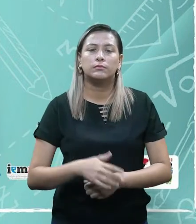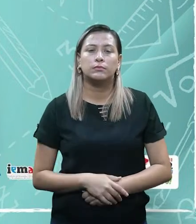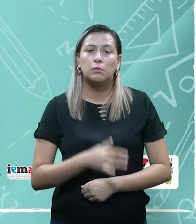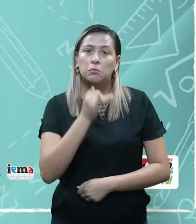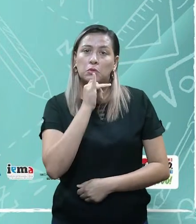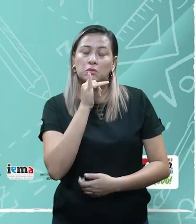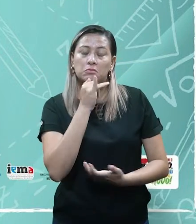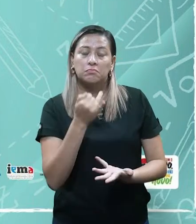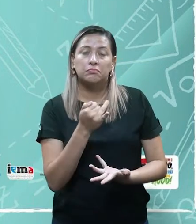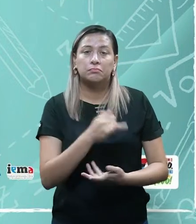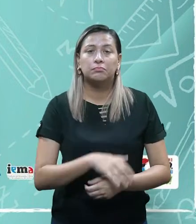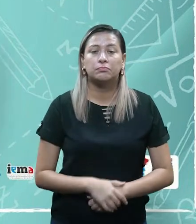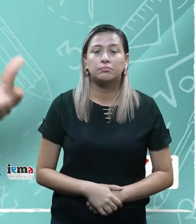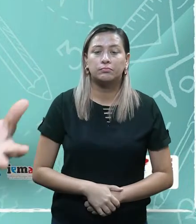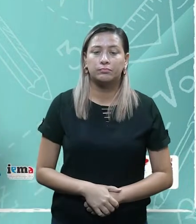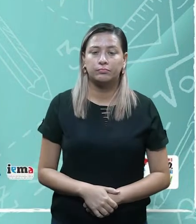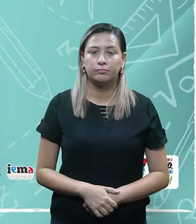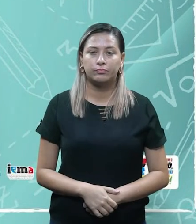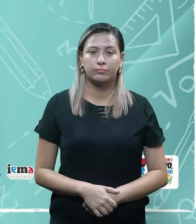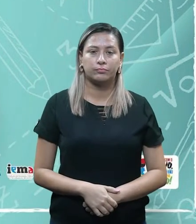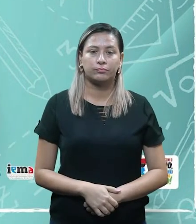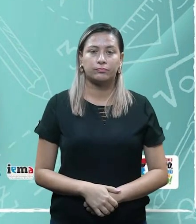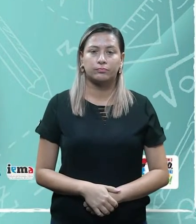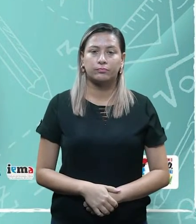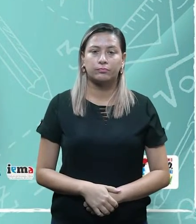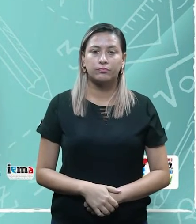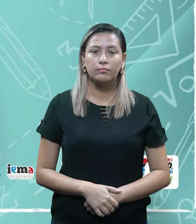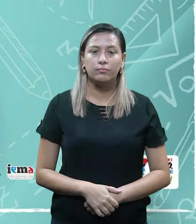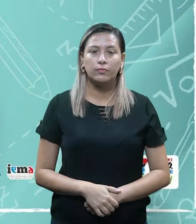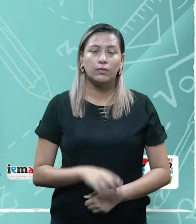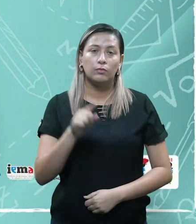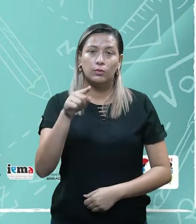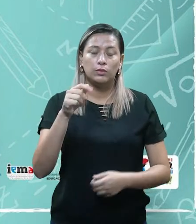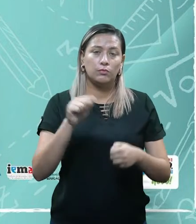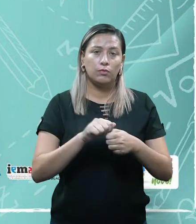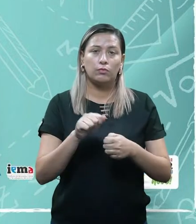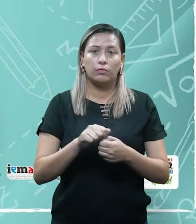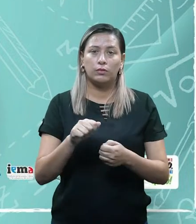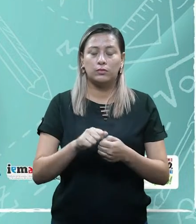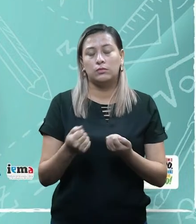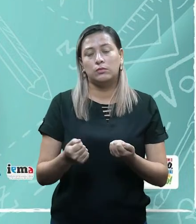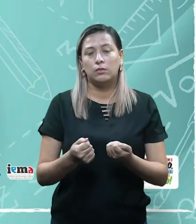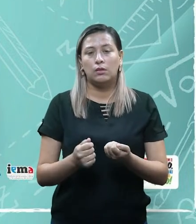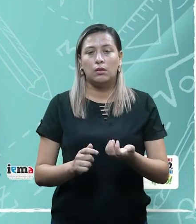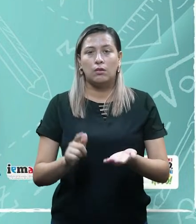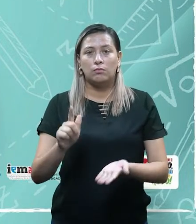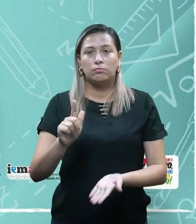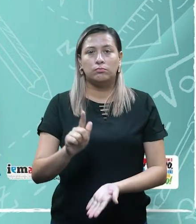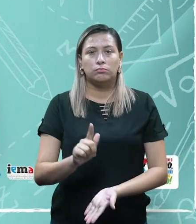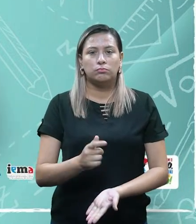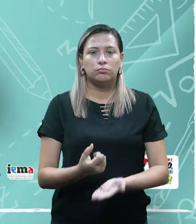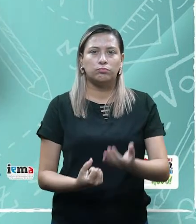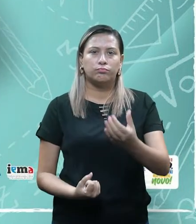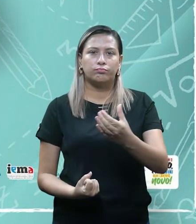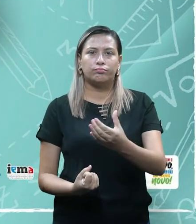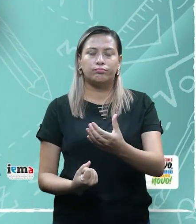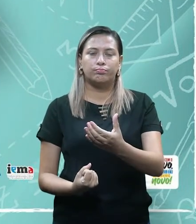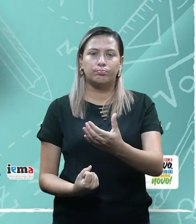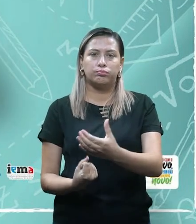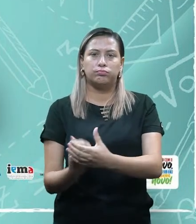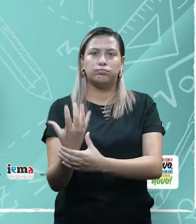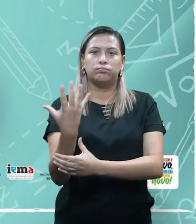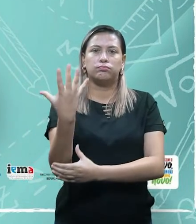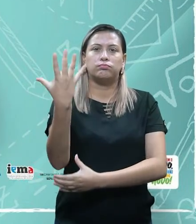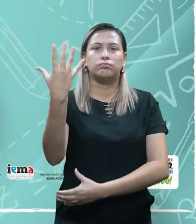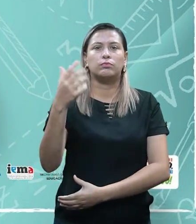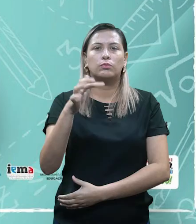aqui, se você for construir um foguetinho, né, um foguete com a parte, como se fosse um